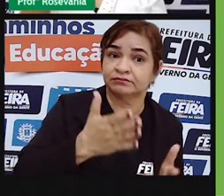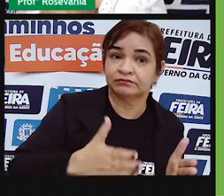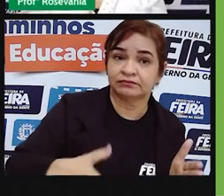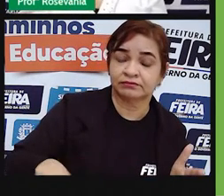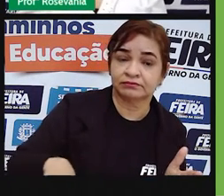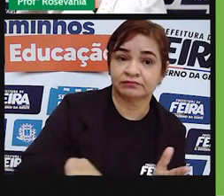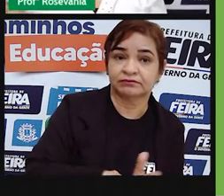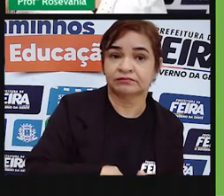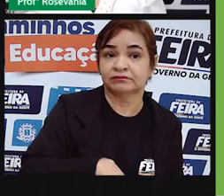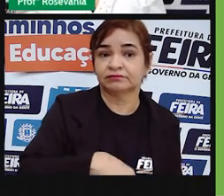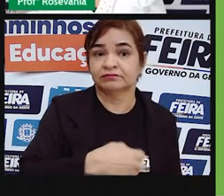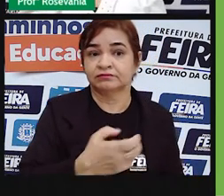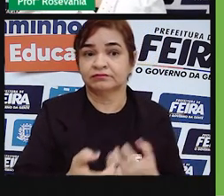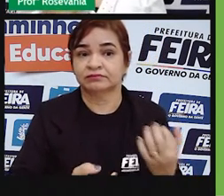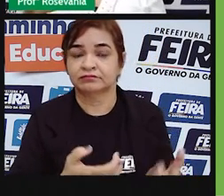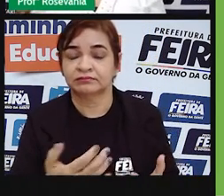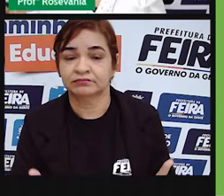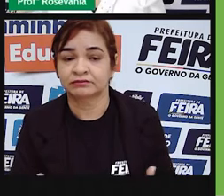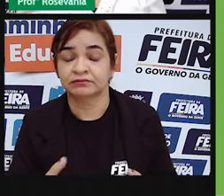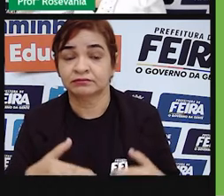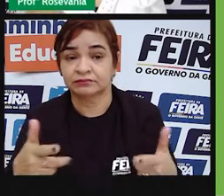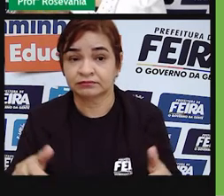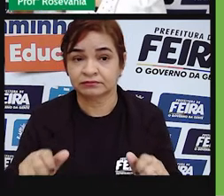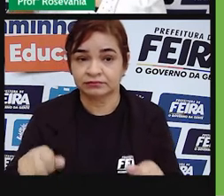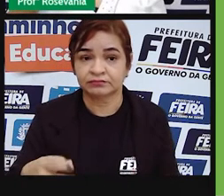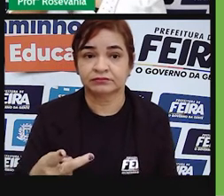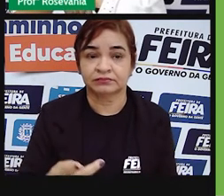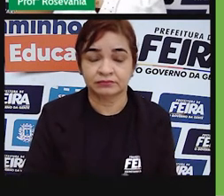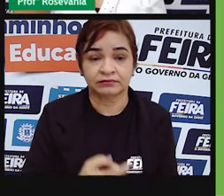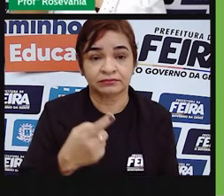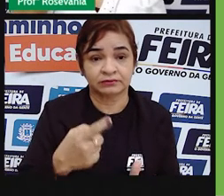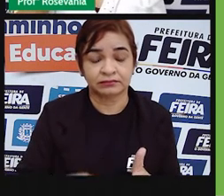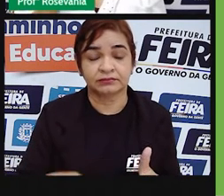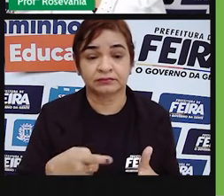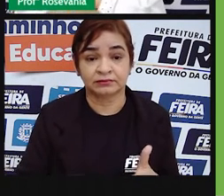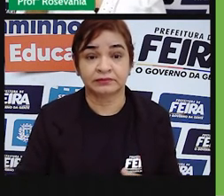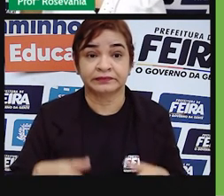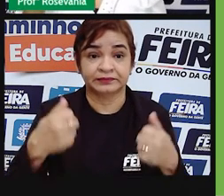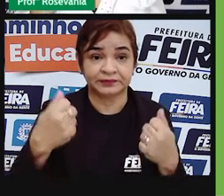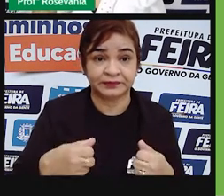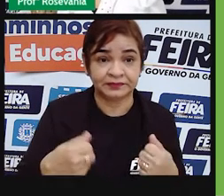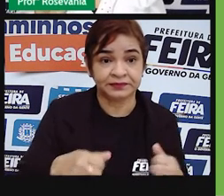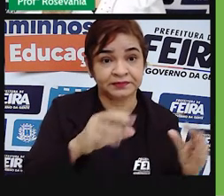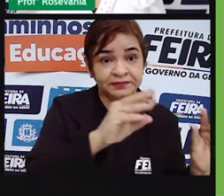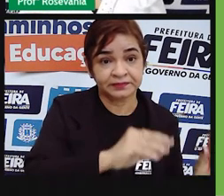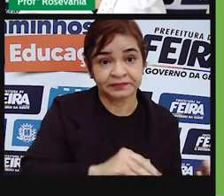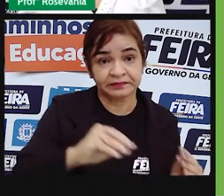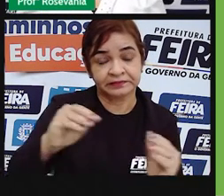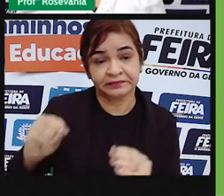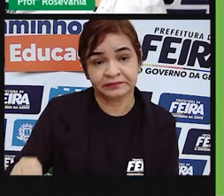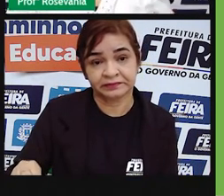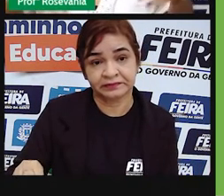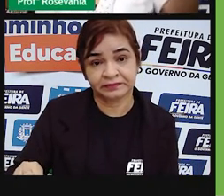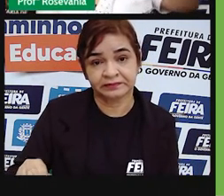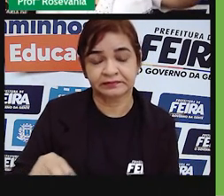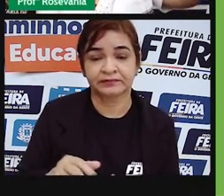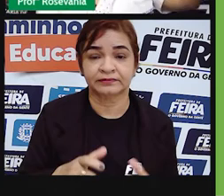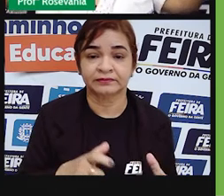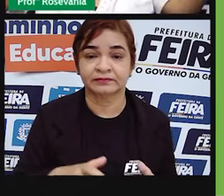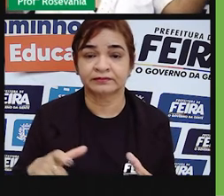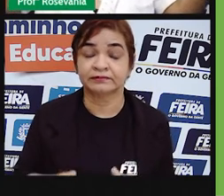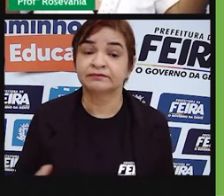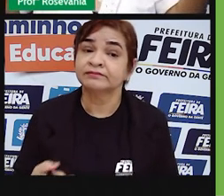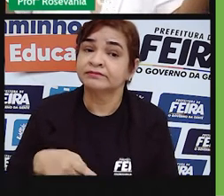crie barreira já específica para isso, mas normalmente ela segue o curso dela, normalmente tudo que está na frente ela quer. Mas aí agora vem